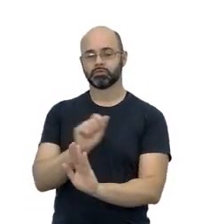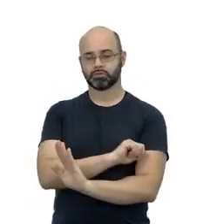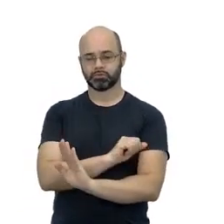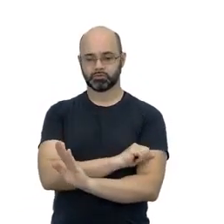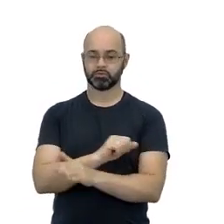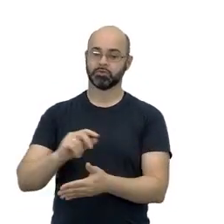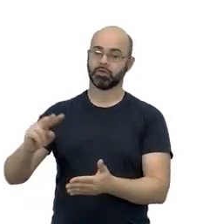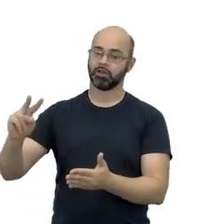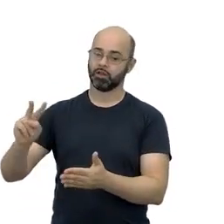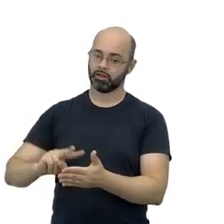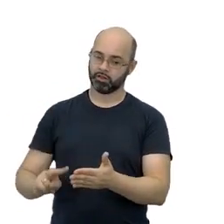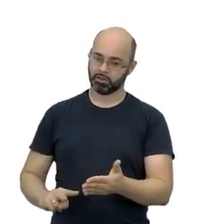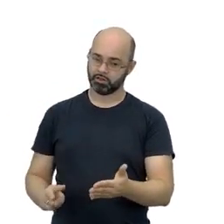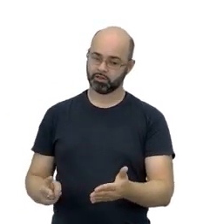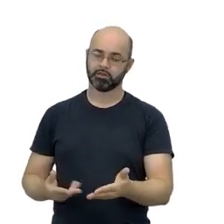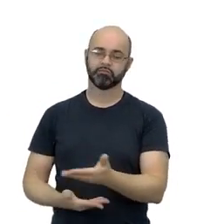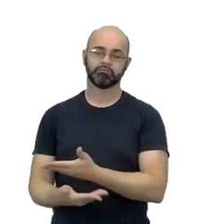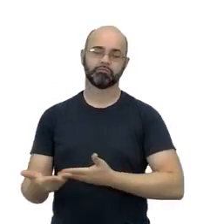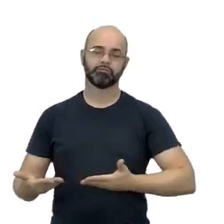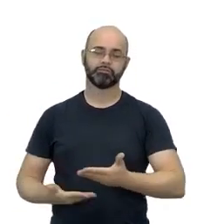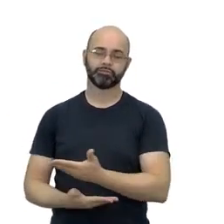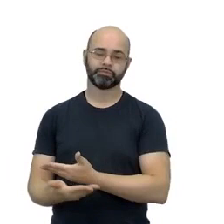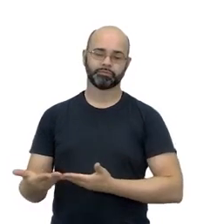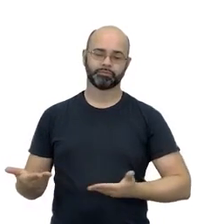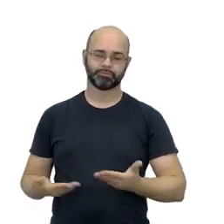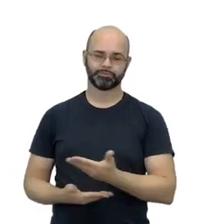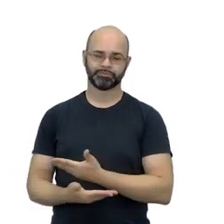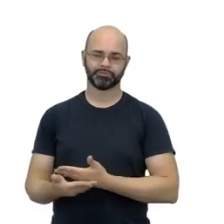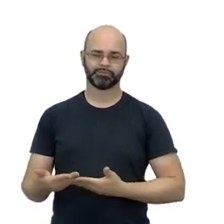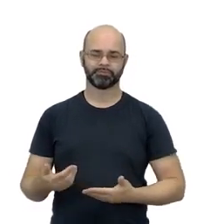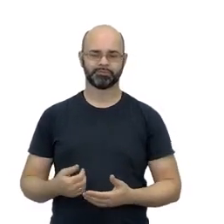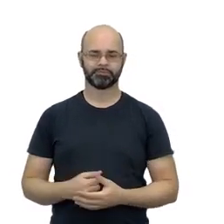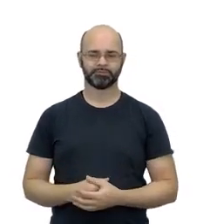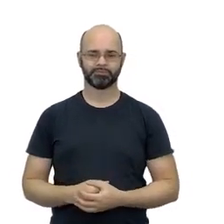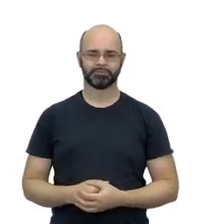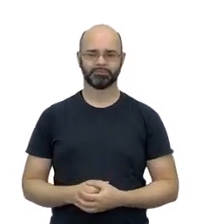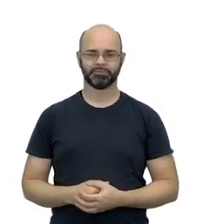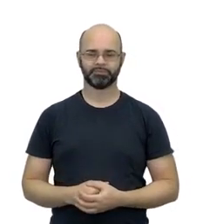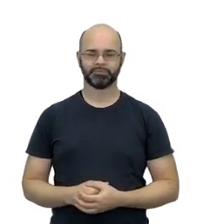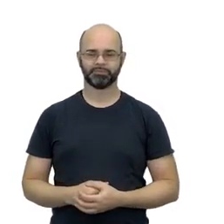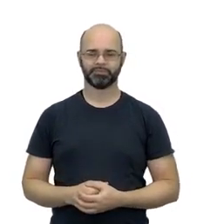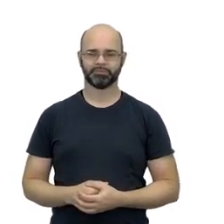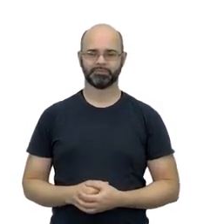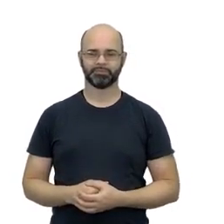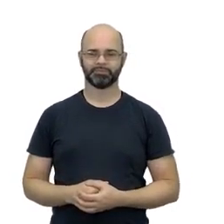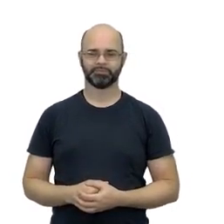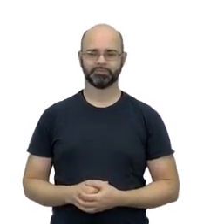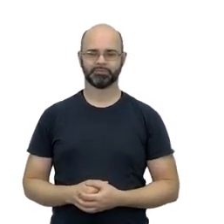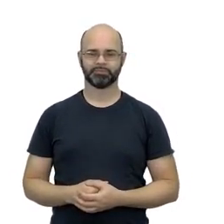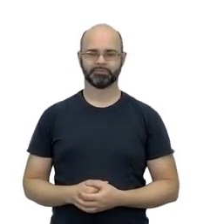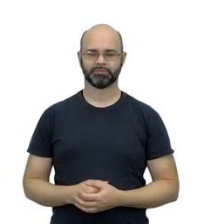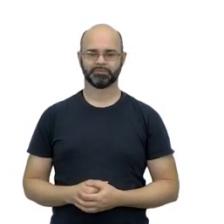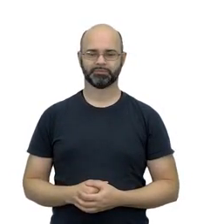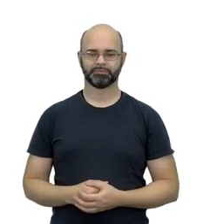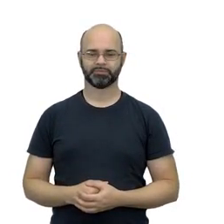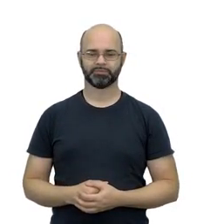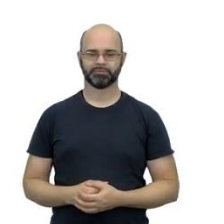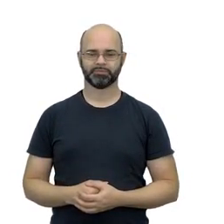leitura colaborativa. Vamos lá? Para o nosso próximo slide. Muito bem.